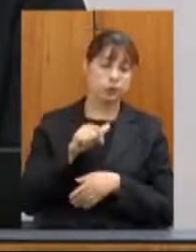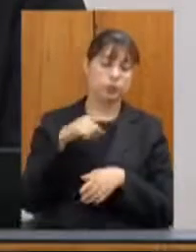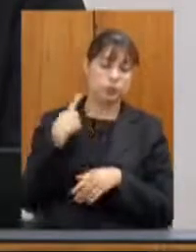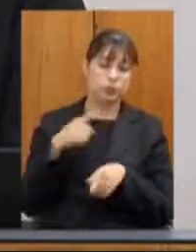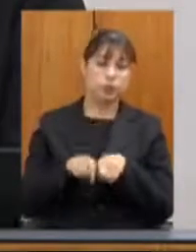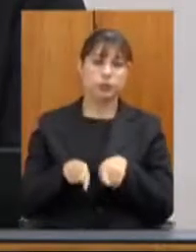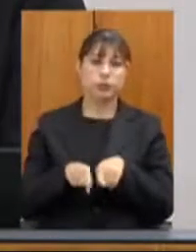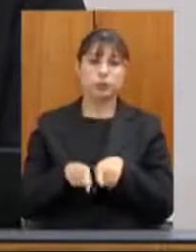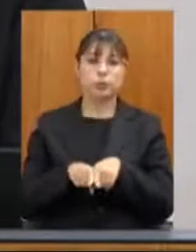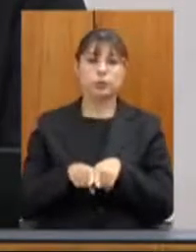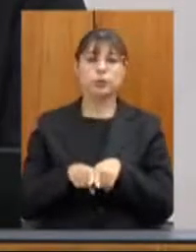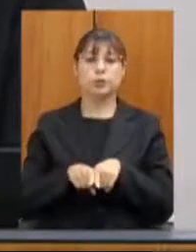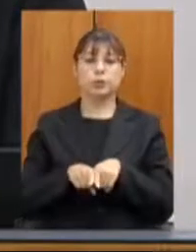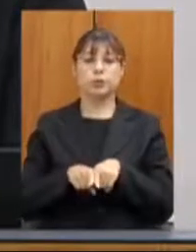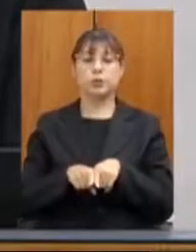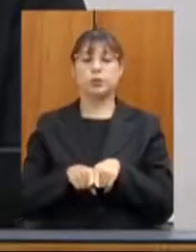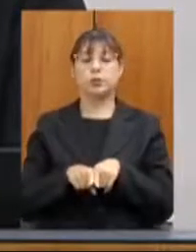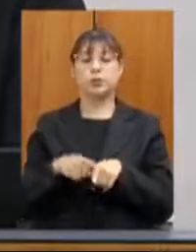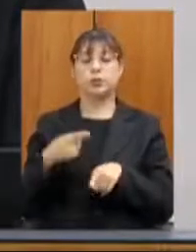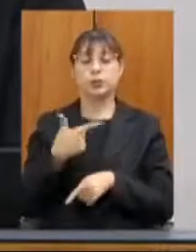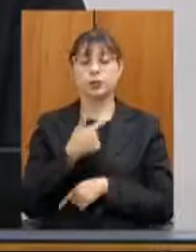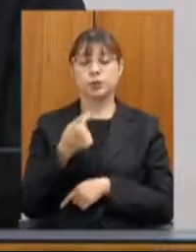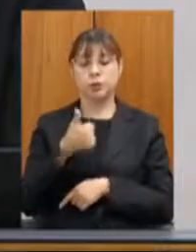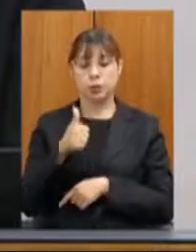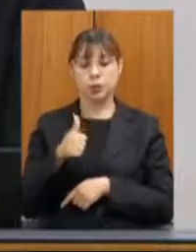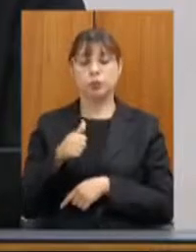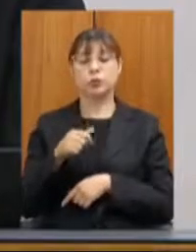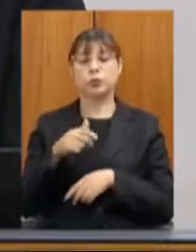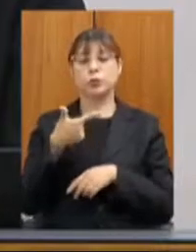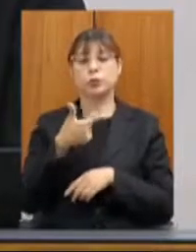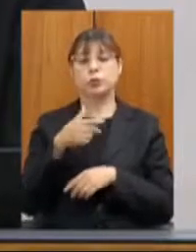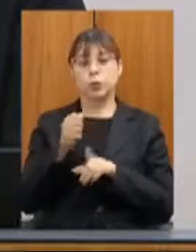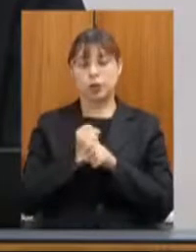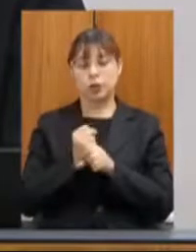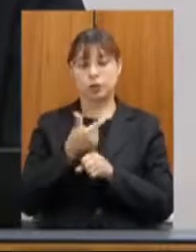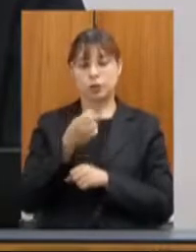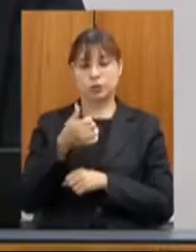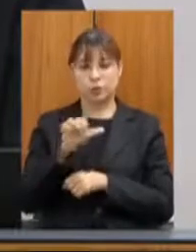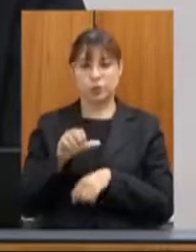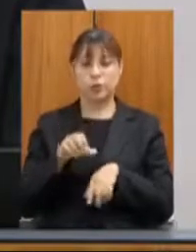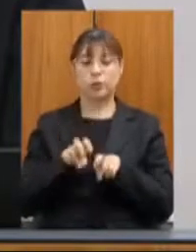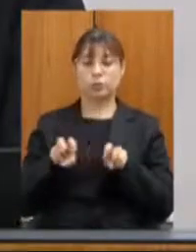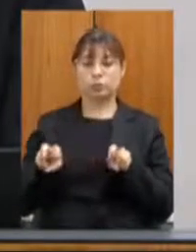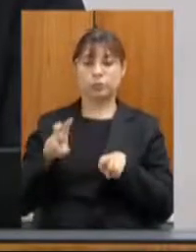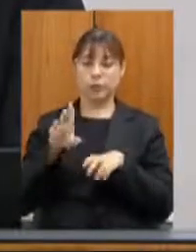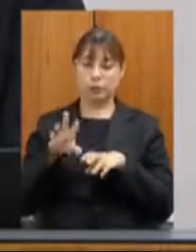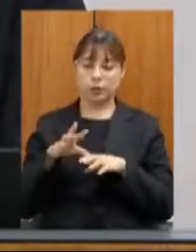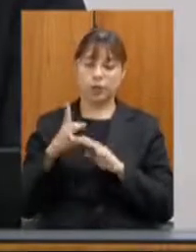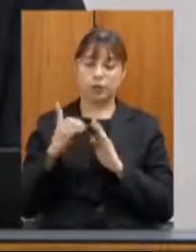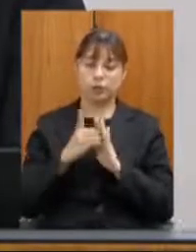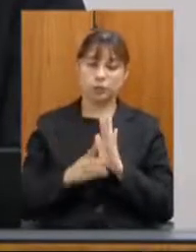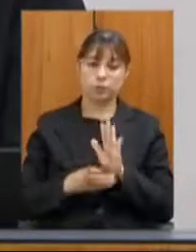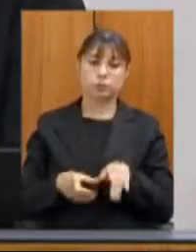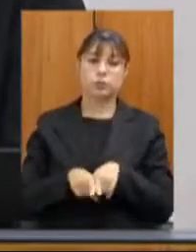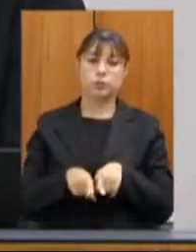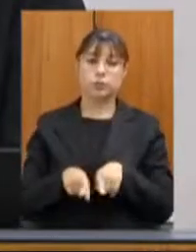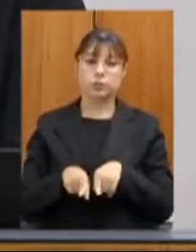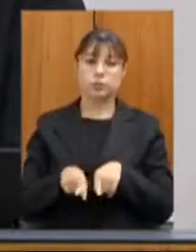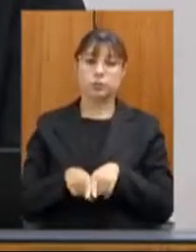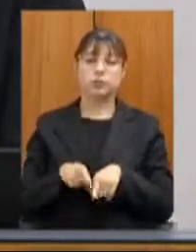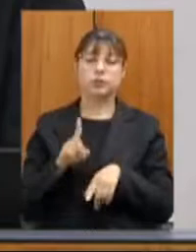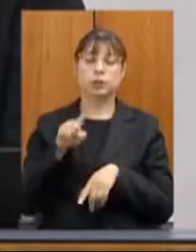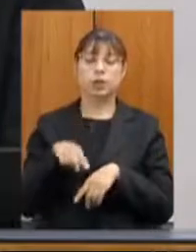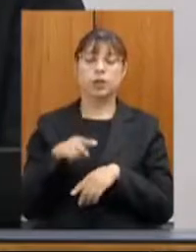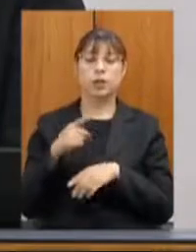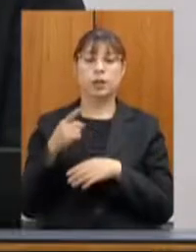nº 2711-2019, na seguinte ordem. Presidente da reunião, presidente das comissões participantes,